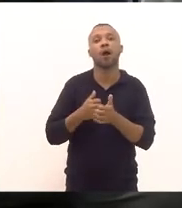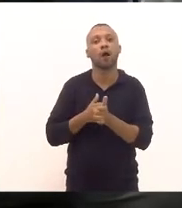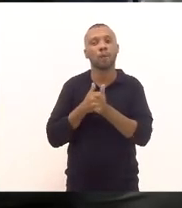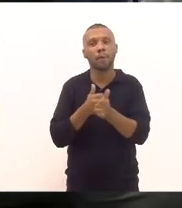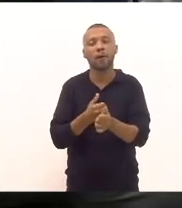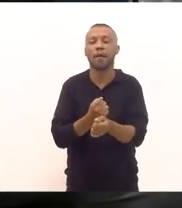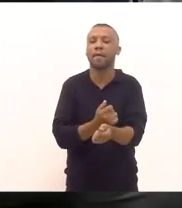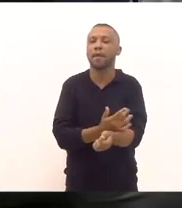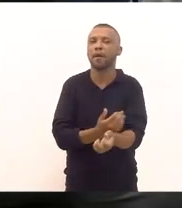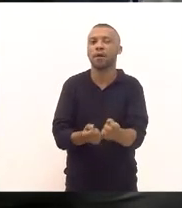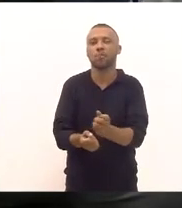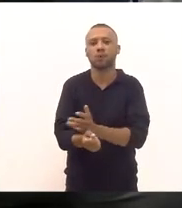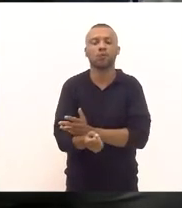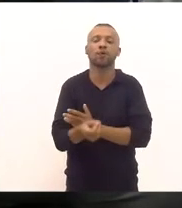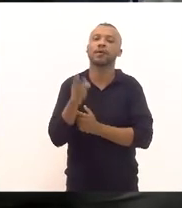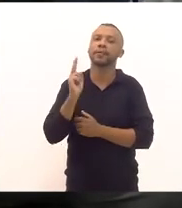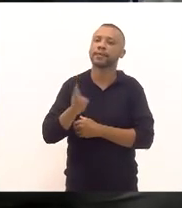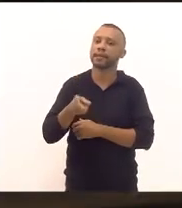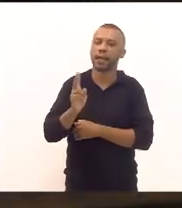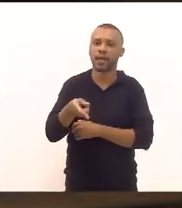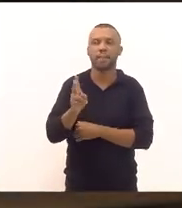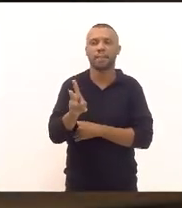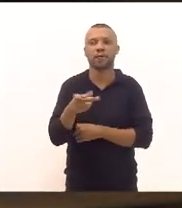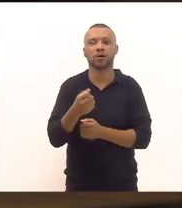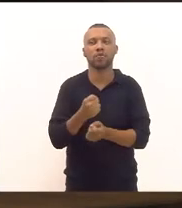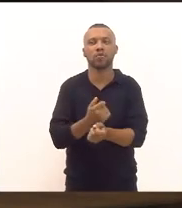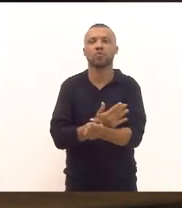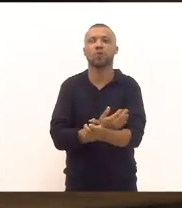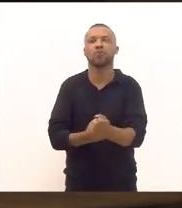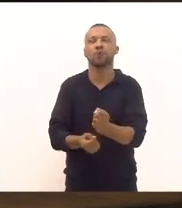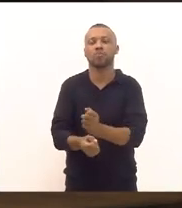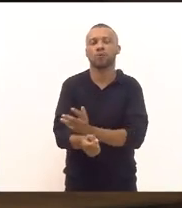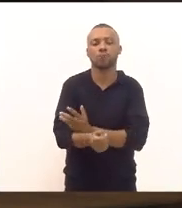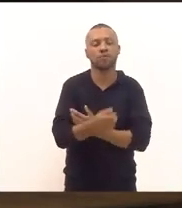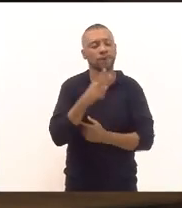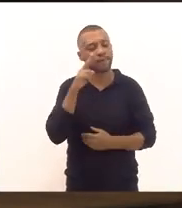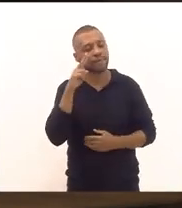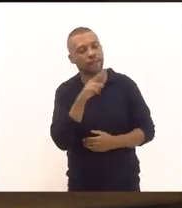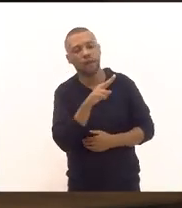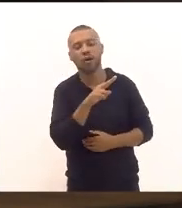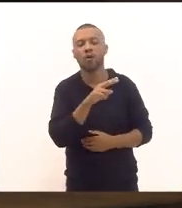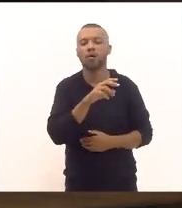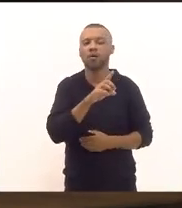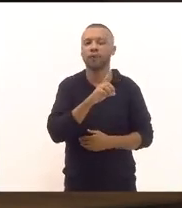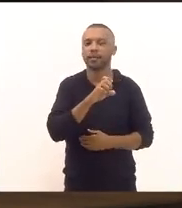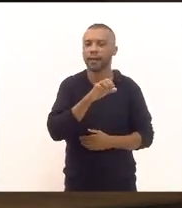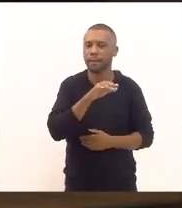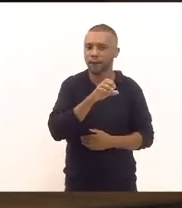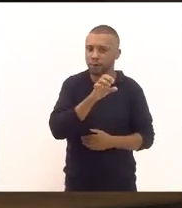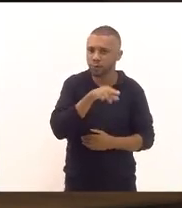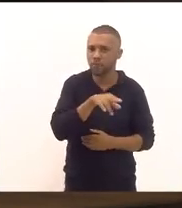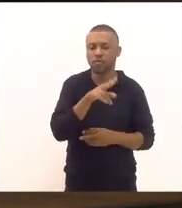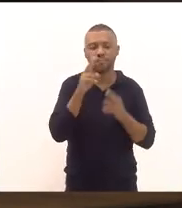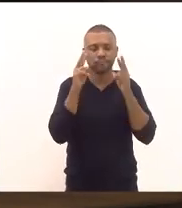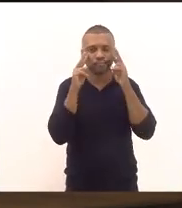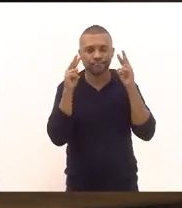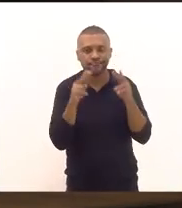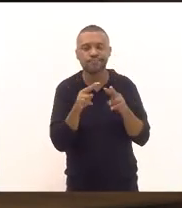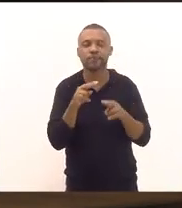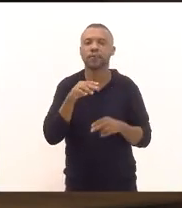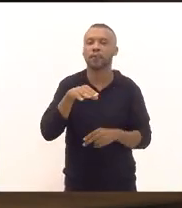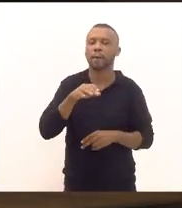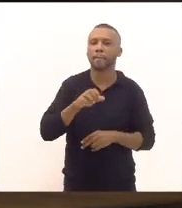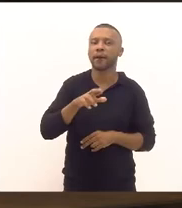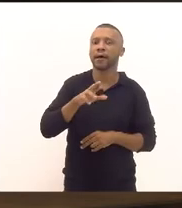emociona sempre assim como me emociono em ver Denilson reconhecido o Marcelo do